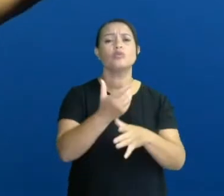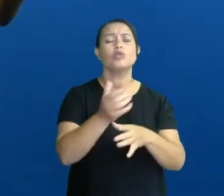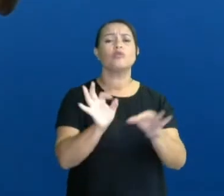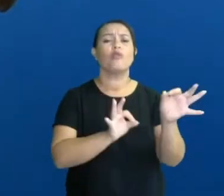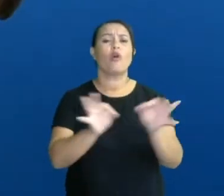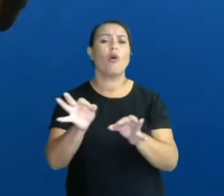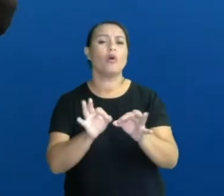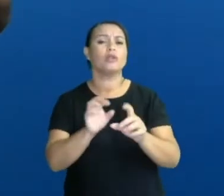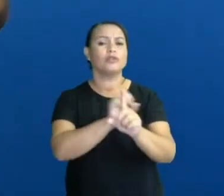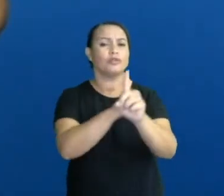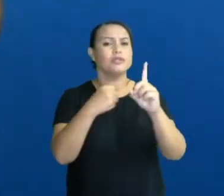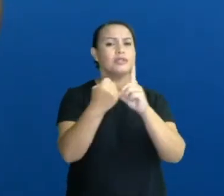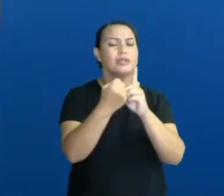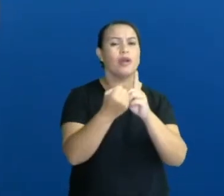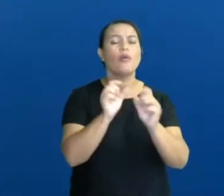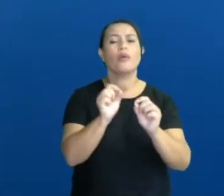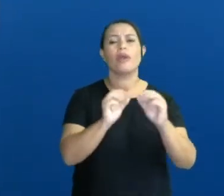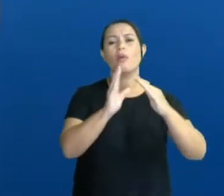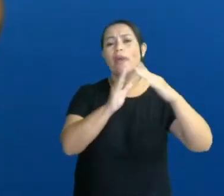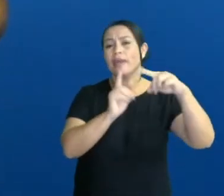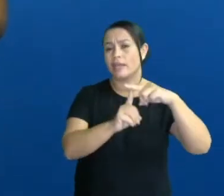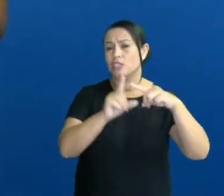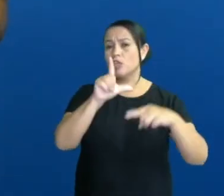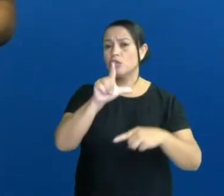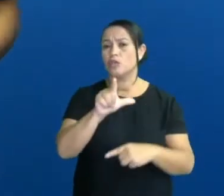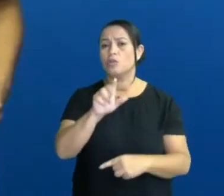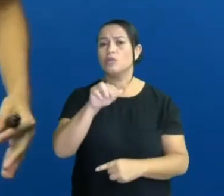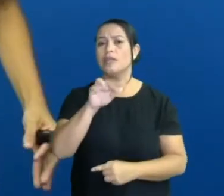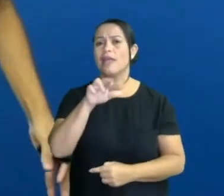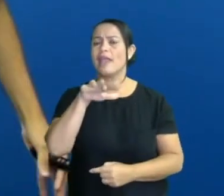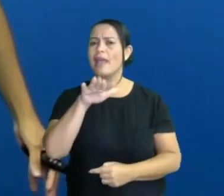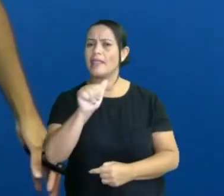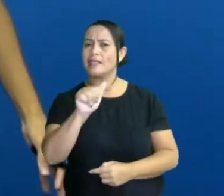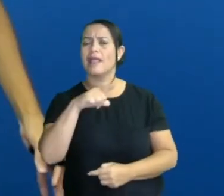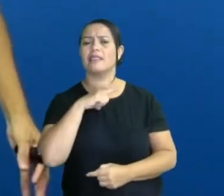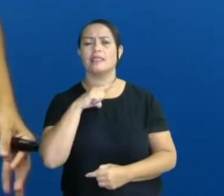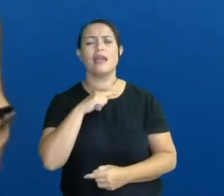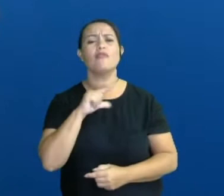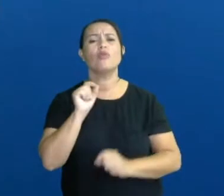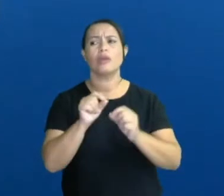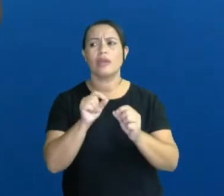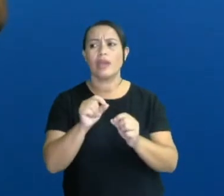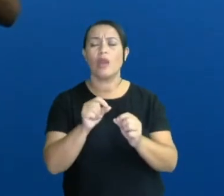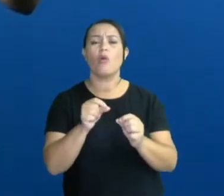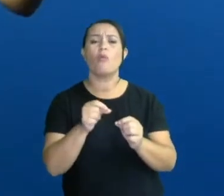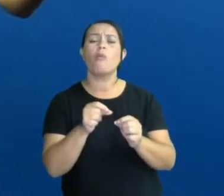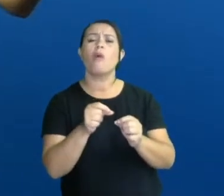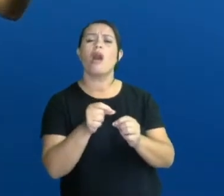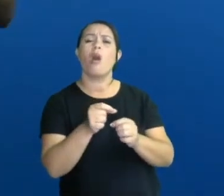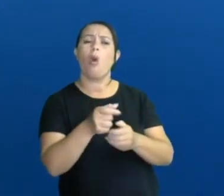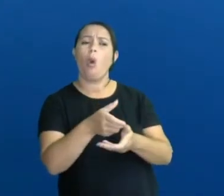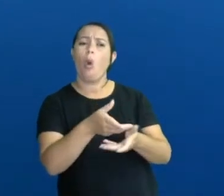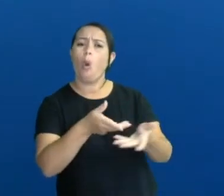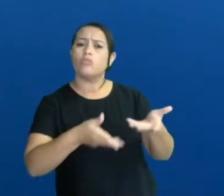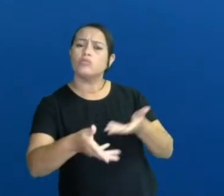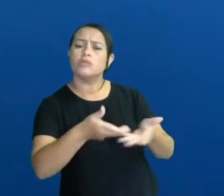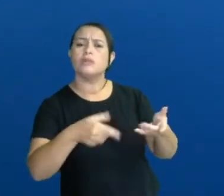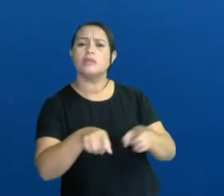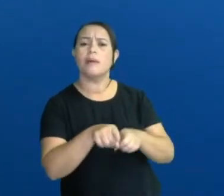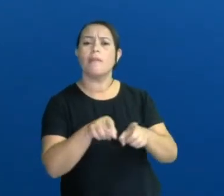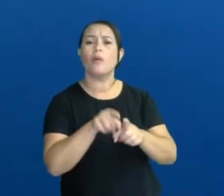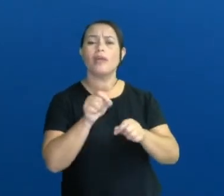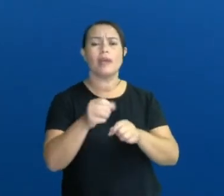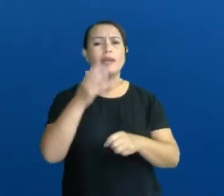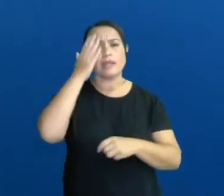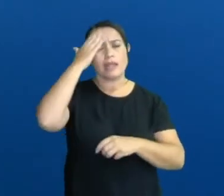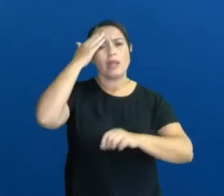a criação da Igreja Luterana, vai contribuir diretamente para que a gente entenda esse